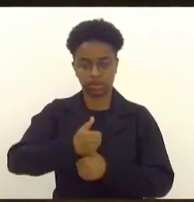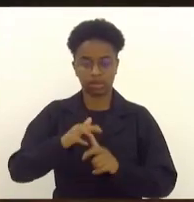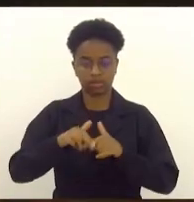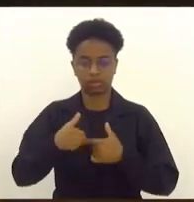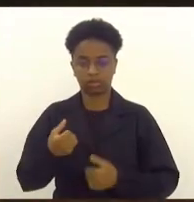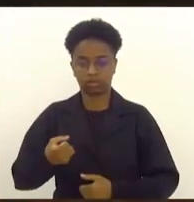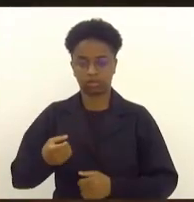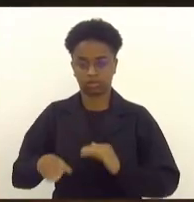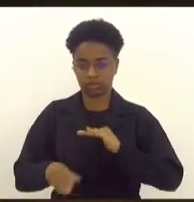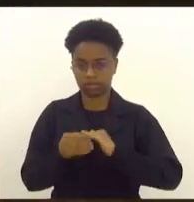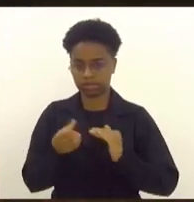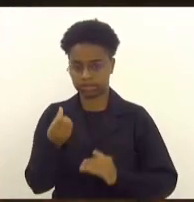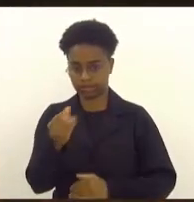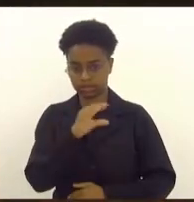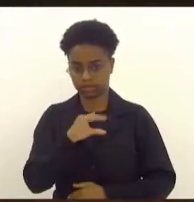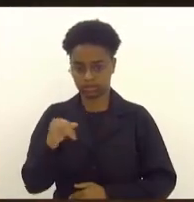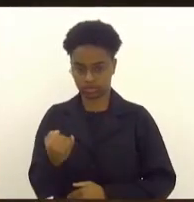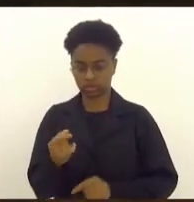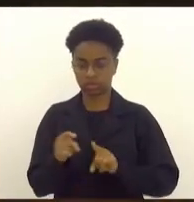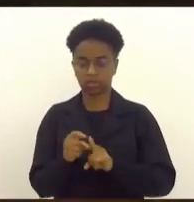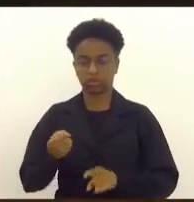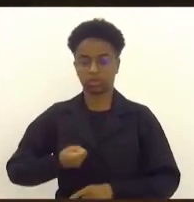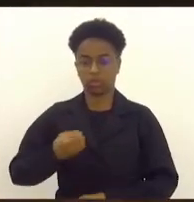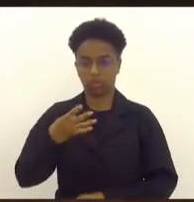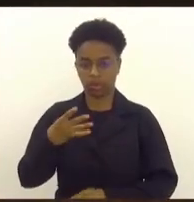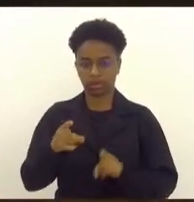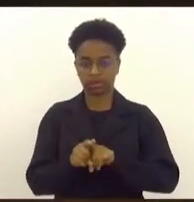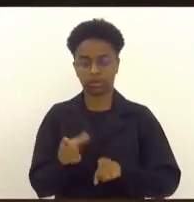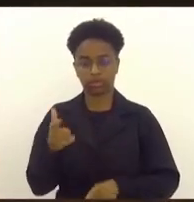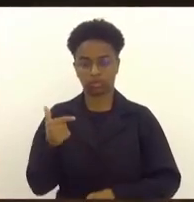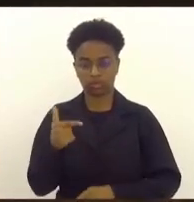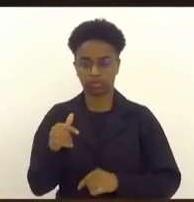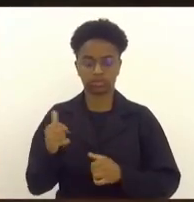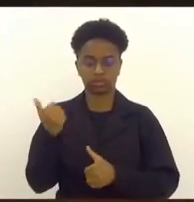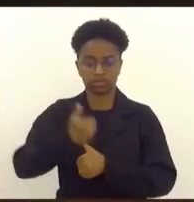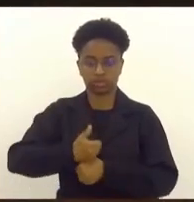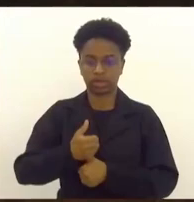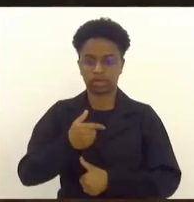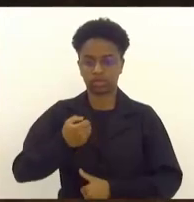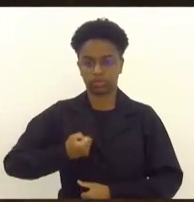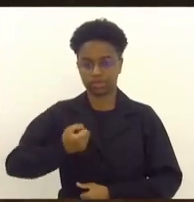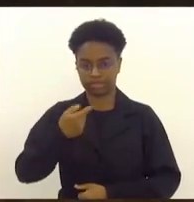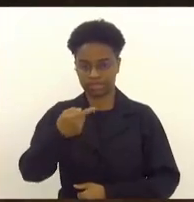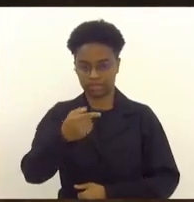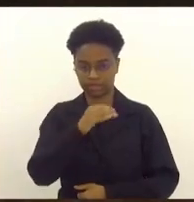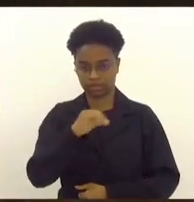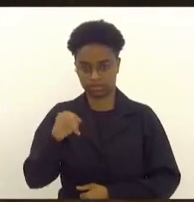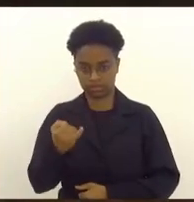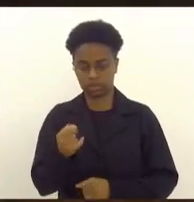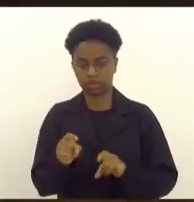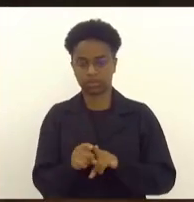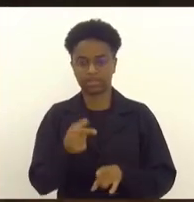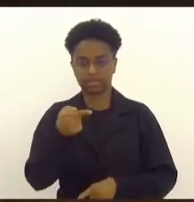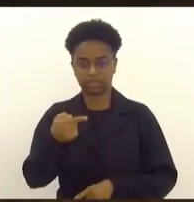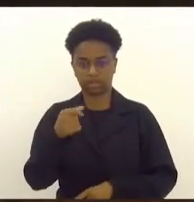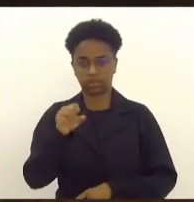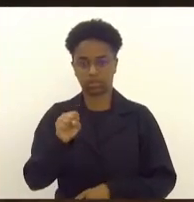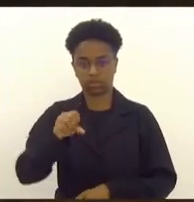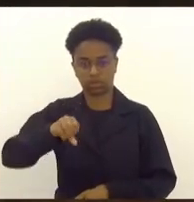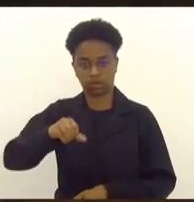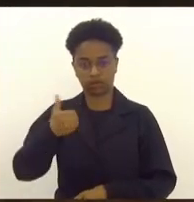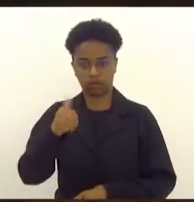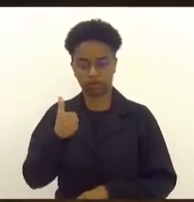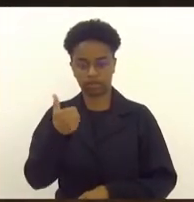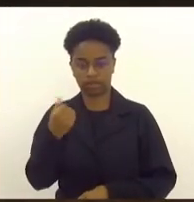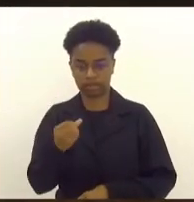ccj número 4 e 12 de plenário pela Emenda sete da ccj número sete oito nove 11